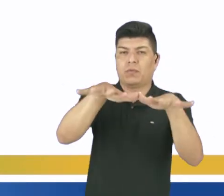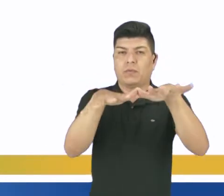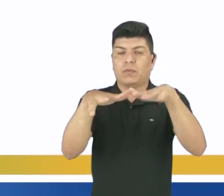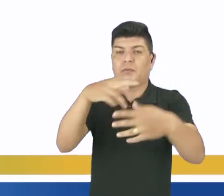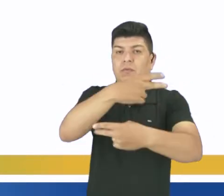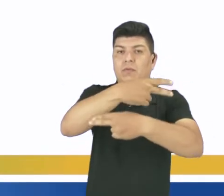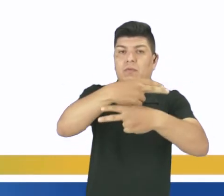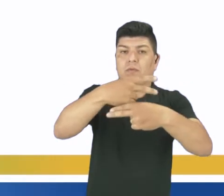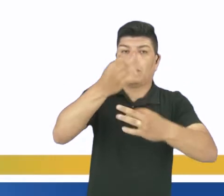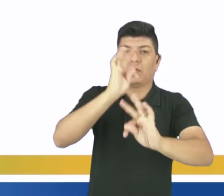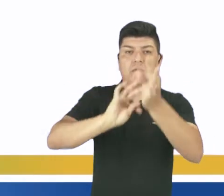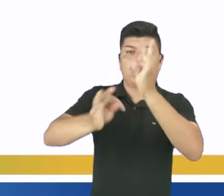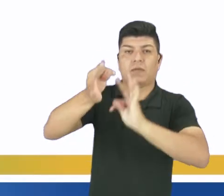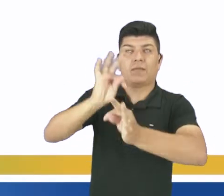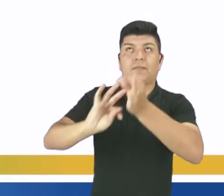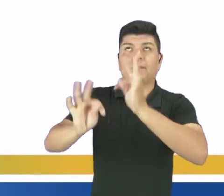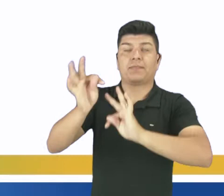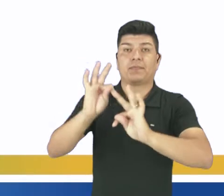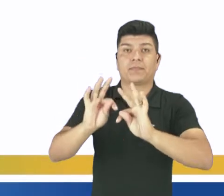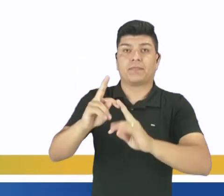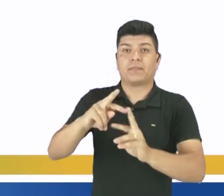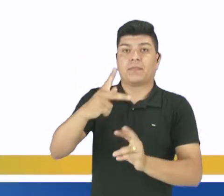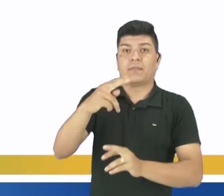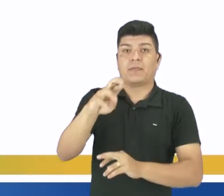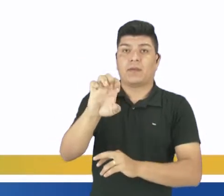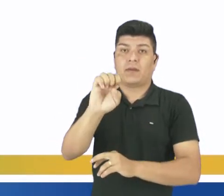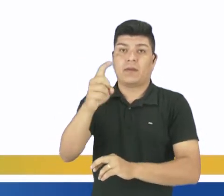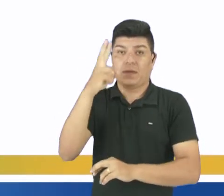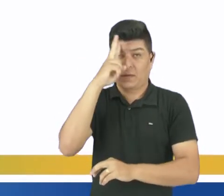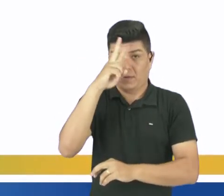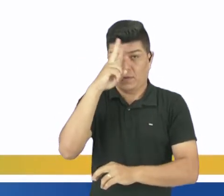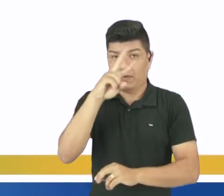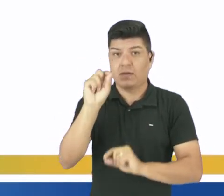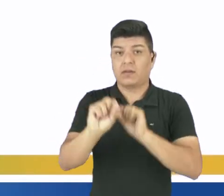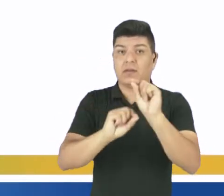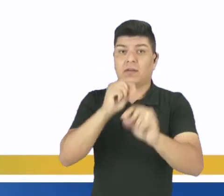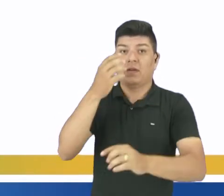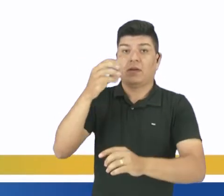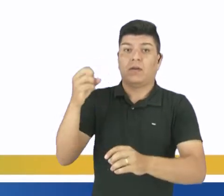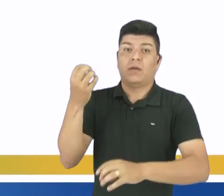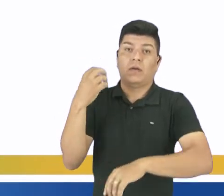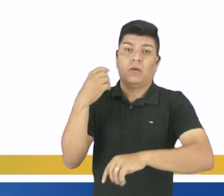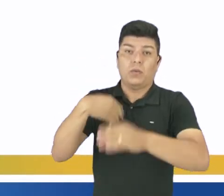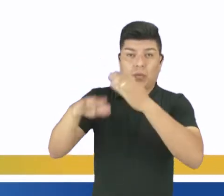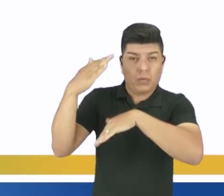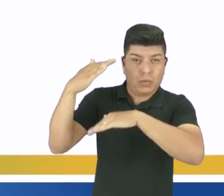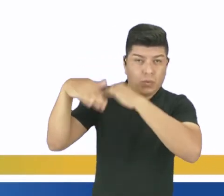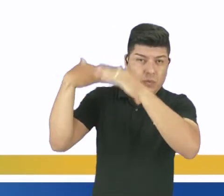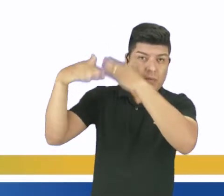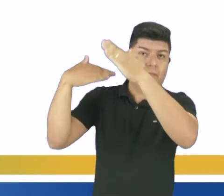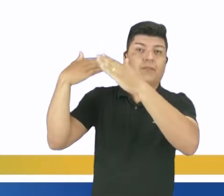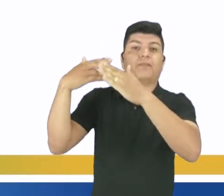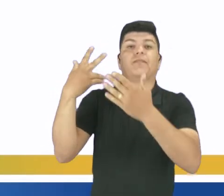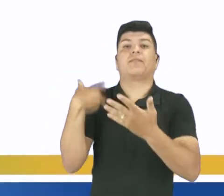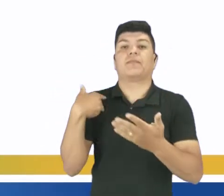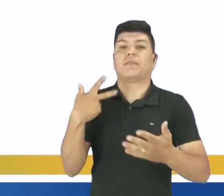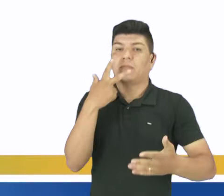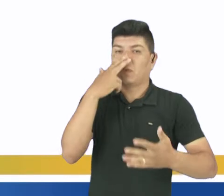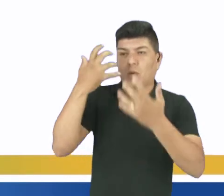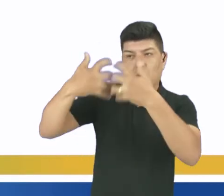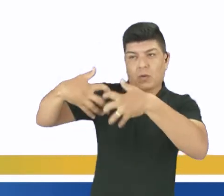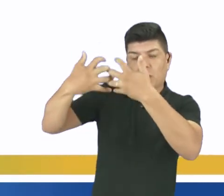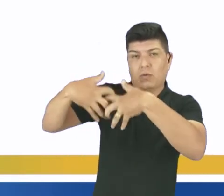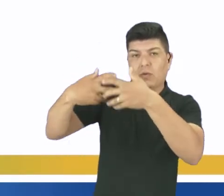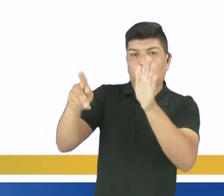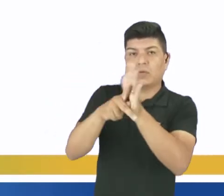produtos tecnológicos. Na pré-história, a evolução da tecnologia se confunde com o progresso do